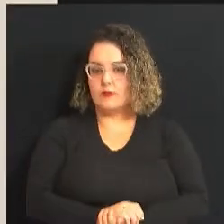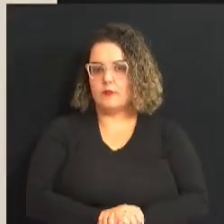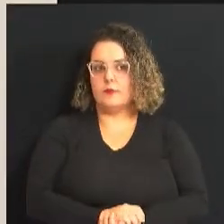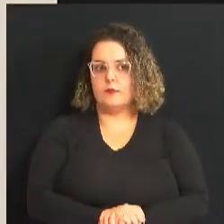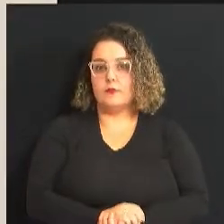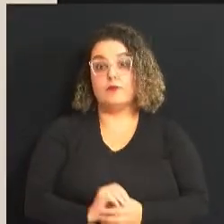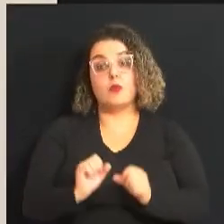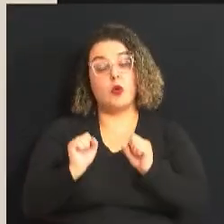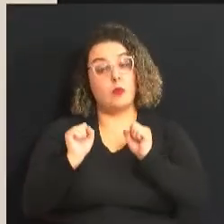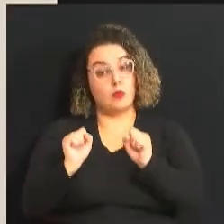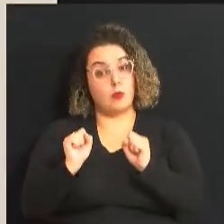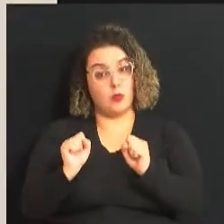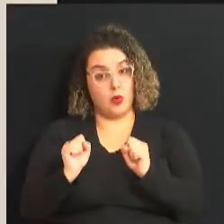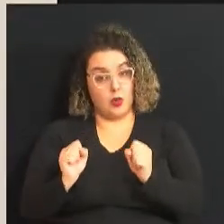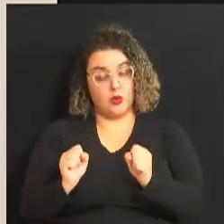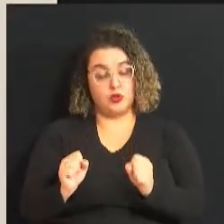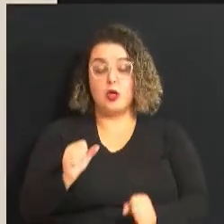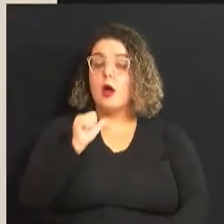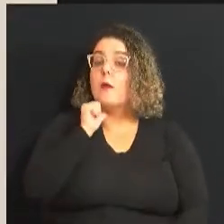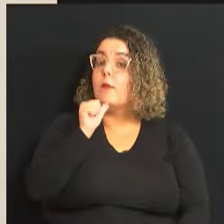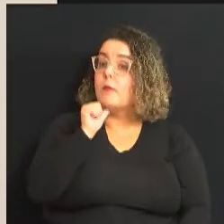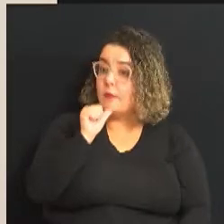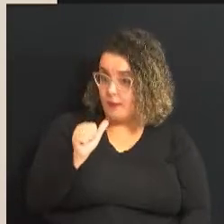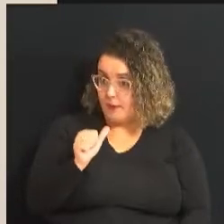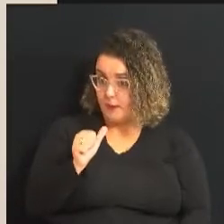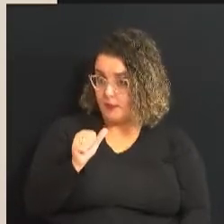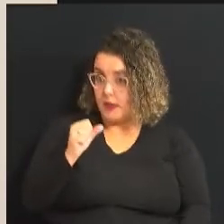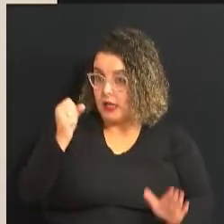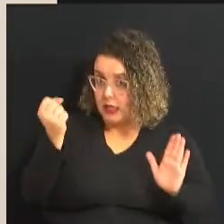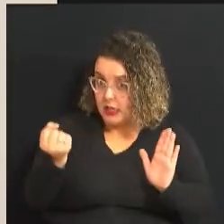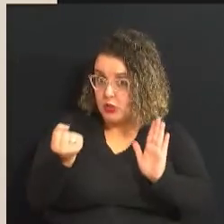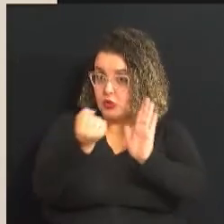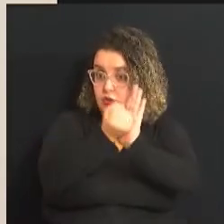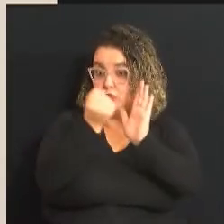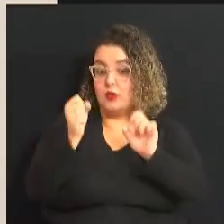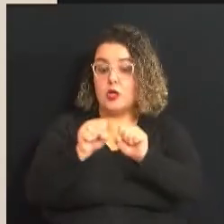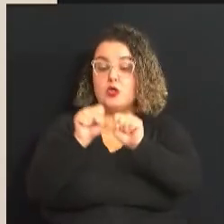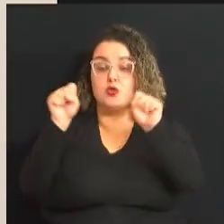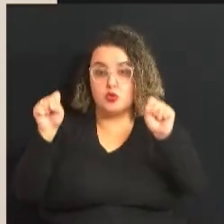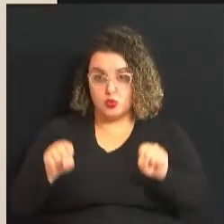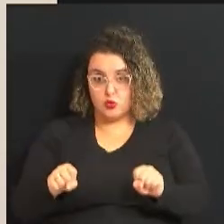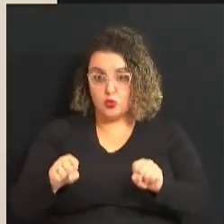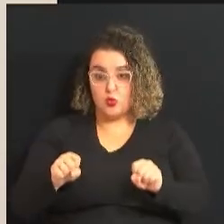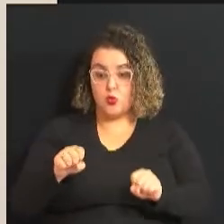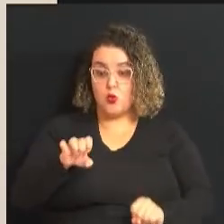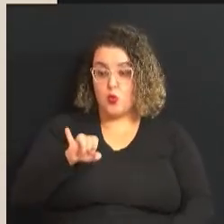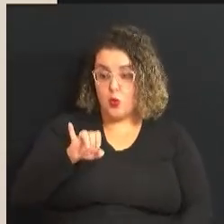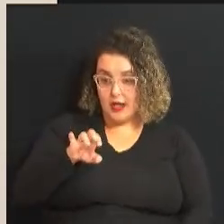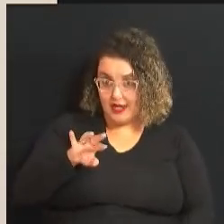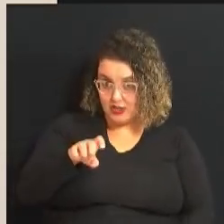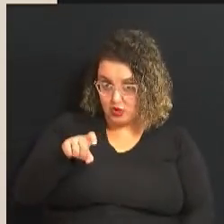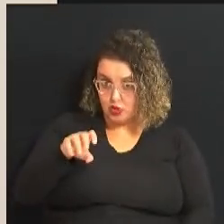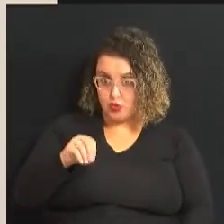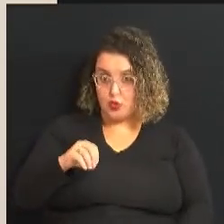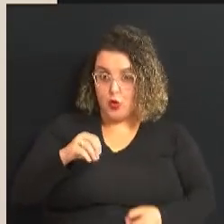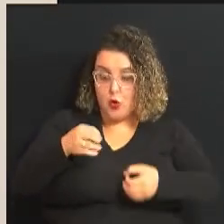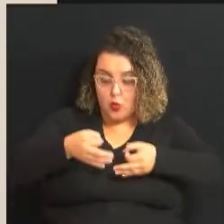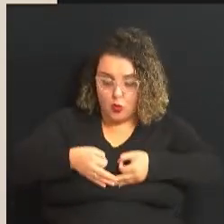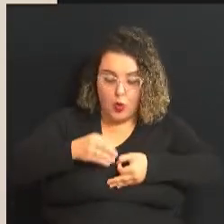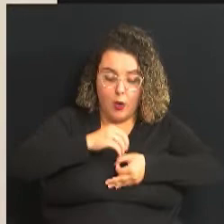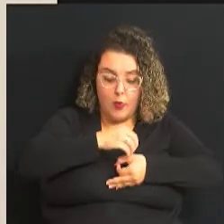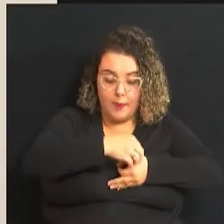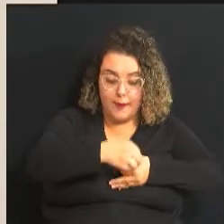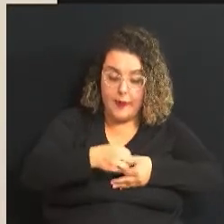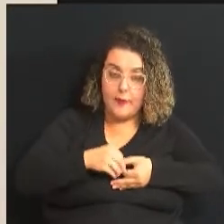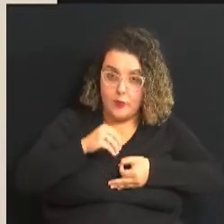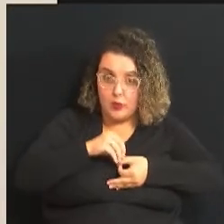Pode. A menstruação ele é um grande marcador de que o sistema, o eixo da ovulação já está funcionando. Mas